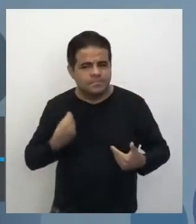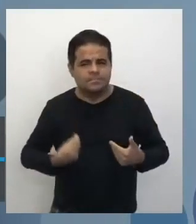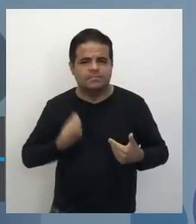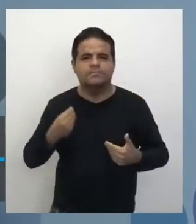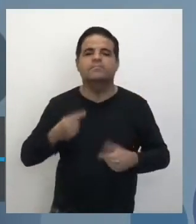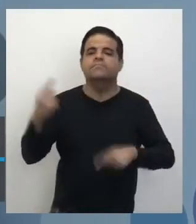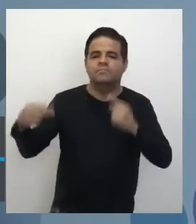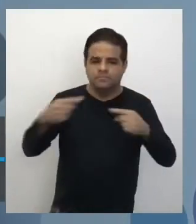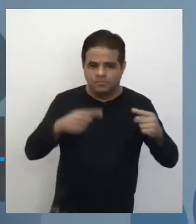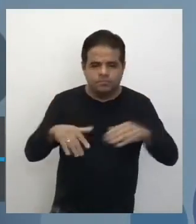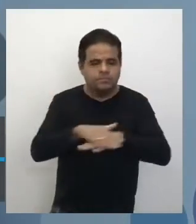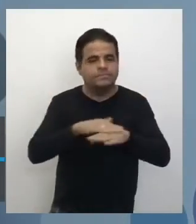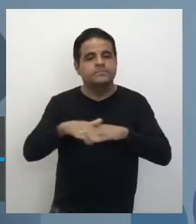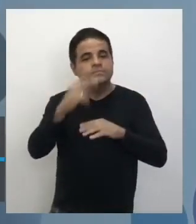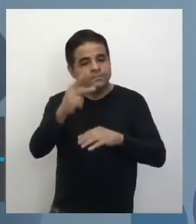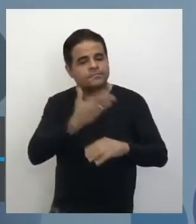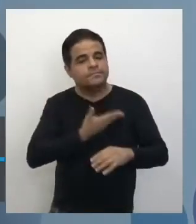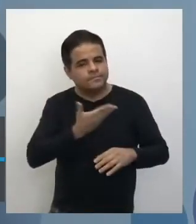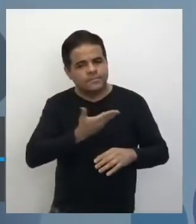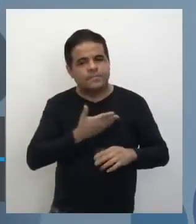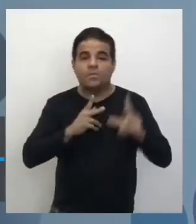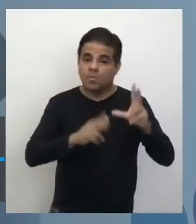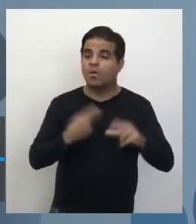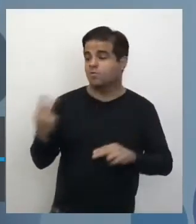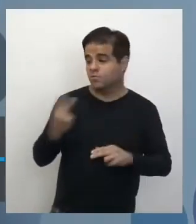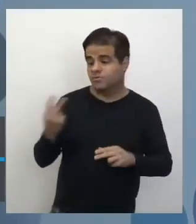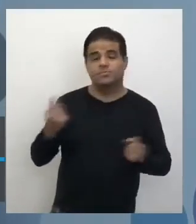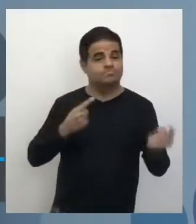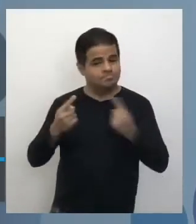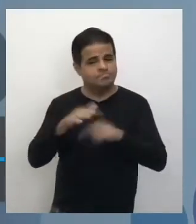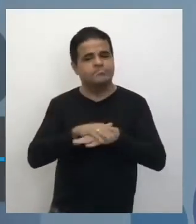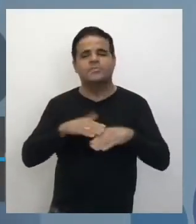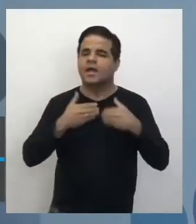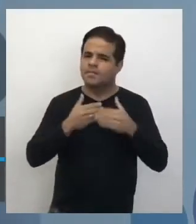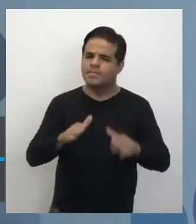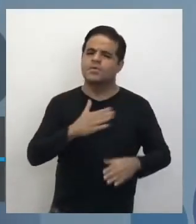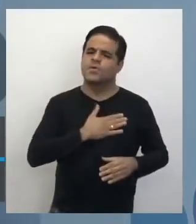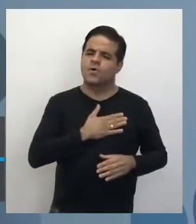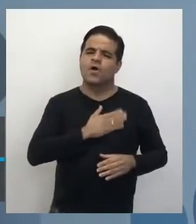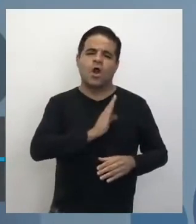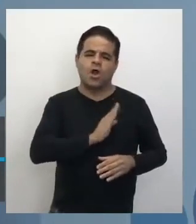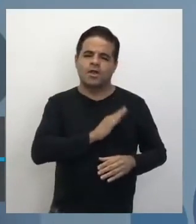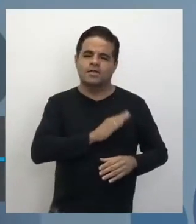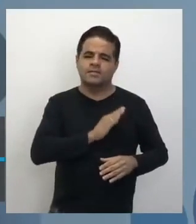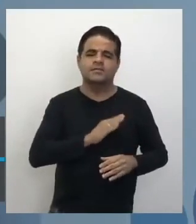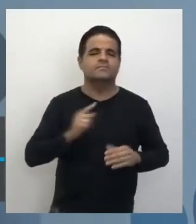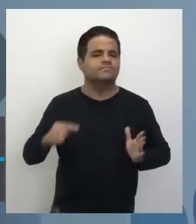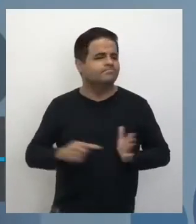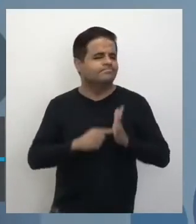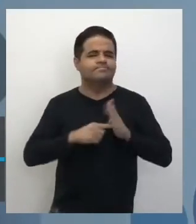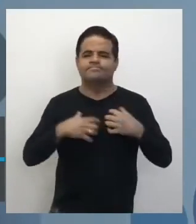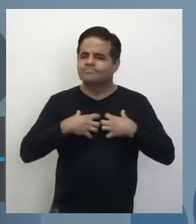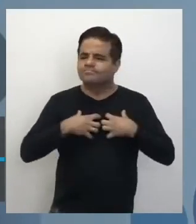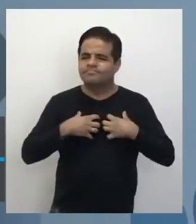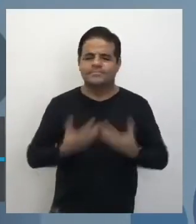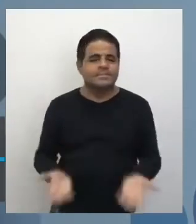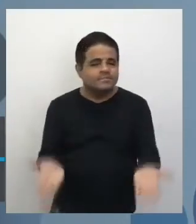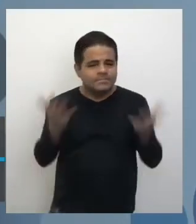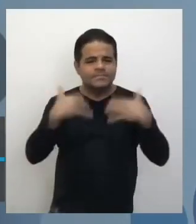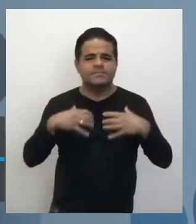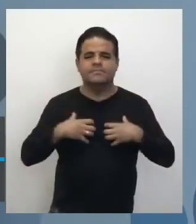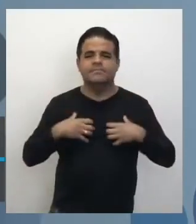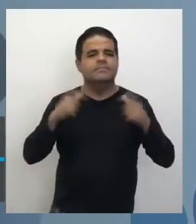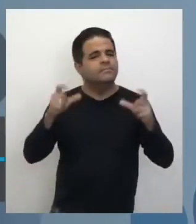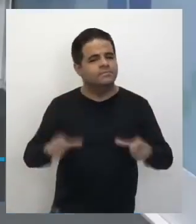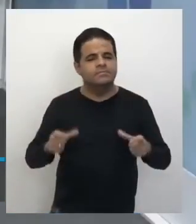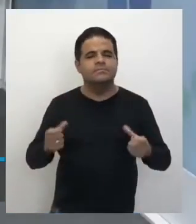E discuta, converse com seus amigos, assim como nós fizemos aqui hoje, abrindo o seu coração, porque é o que as lembranças e os lugares nos